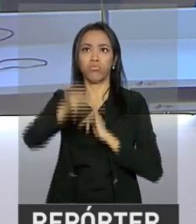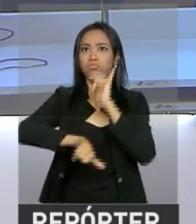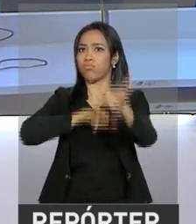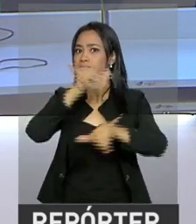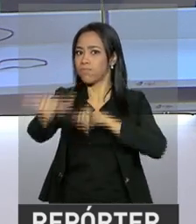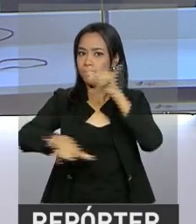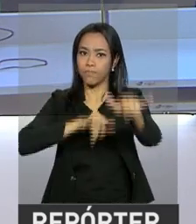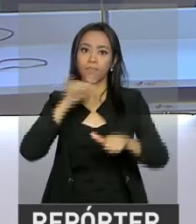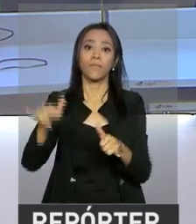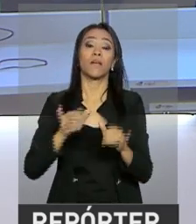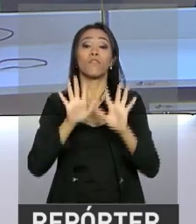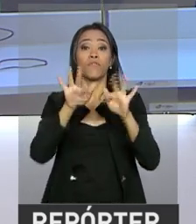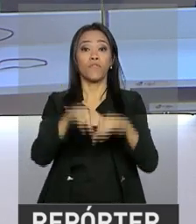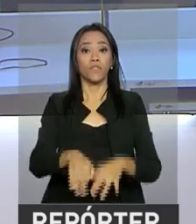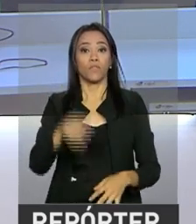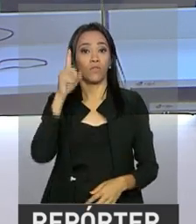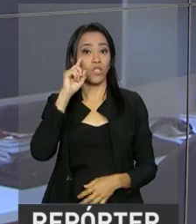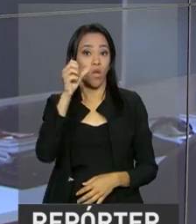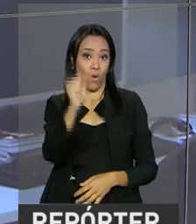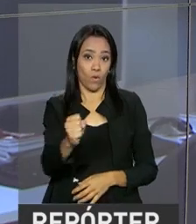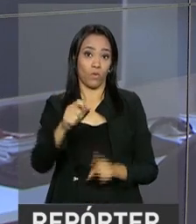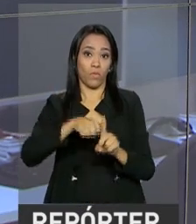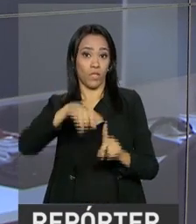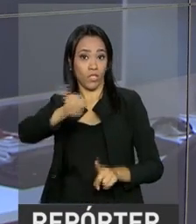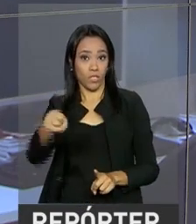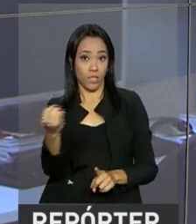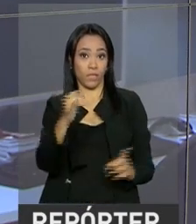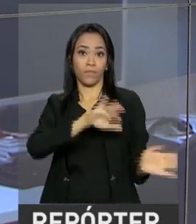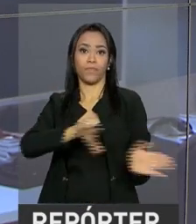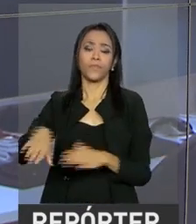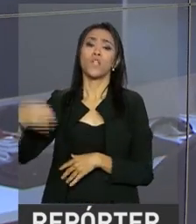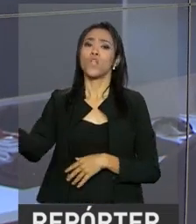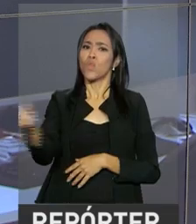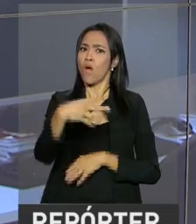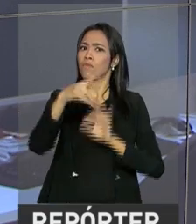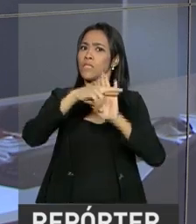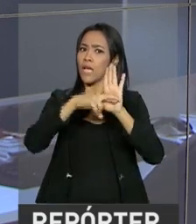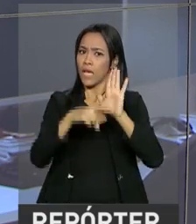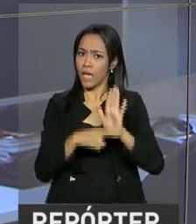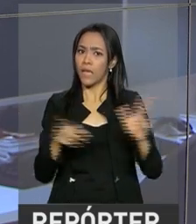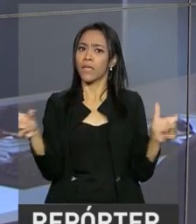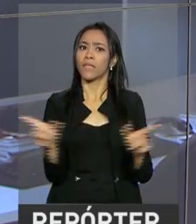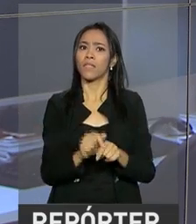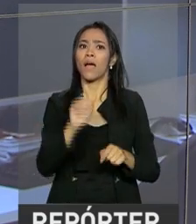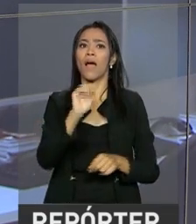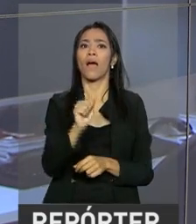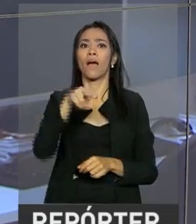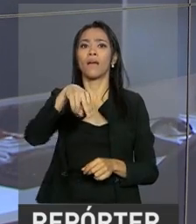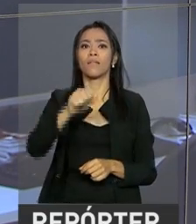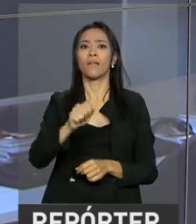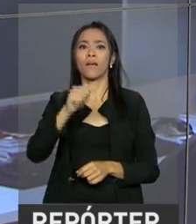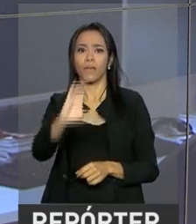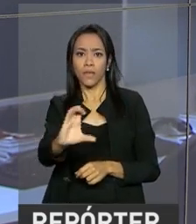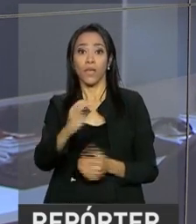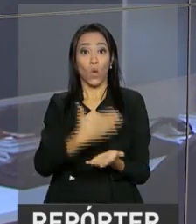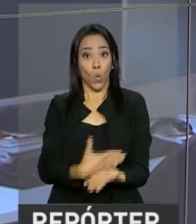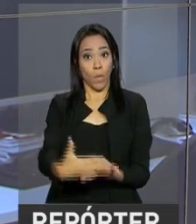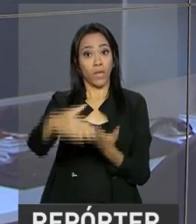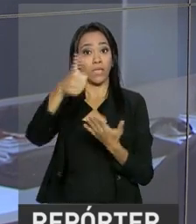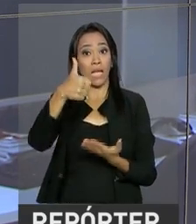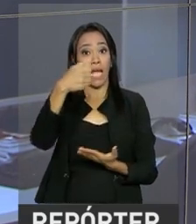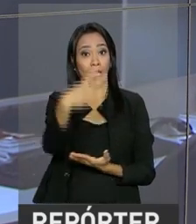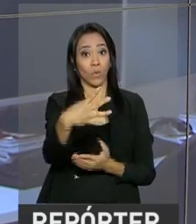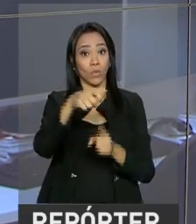operação termina no dia 8 de janeiro e novas regras da Agência Nacional de Aviação Civil começam a valer em 14 de